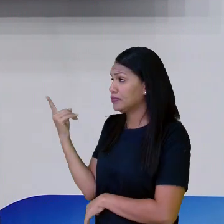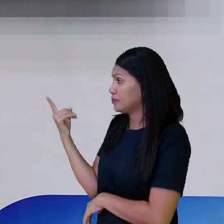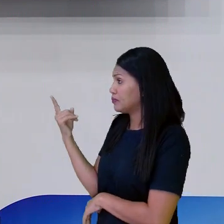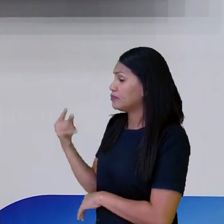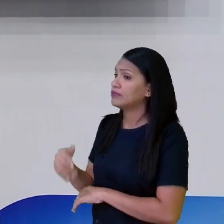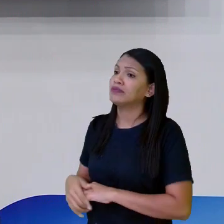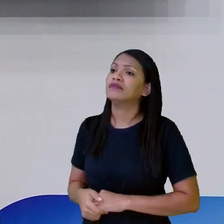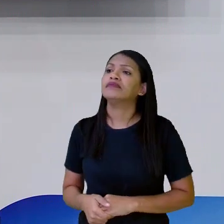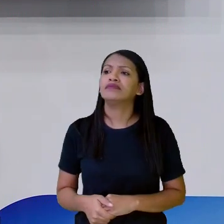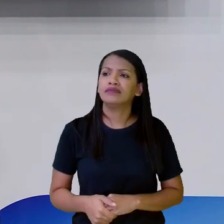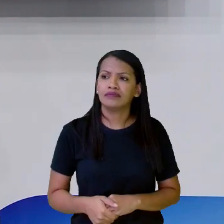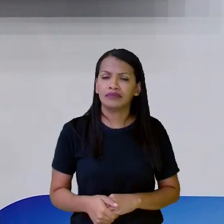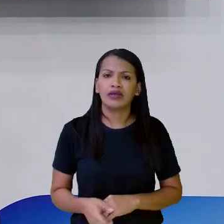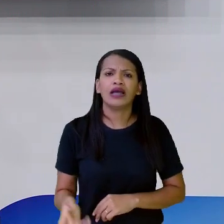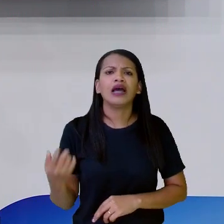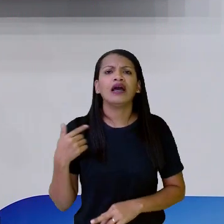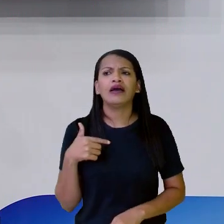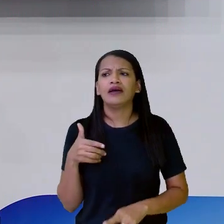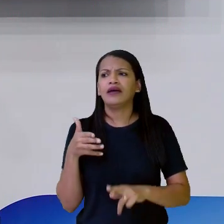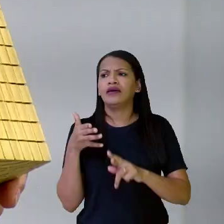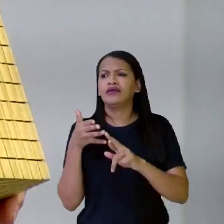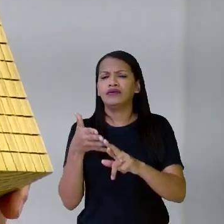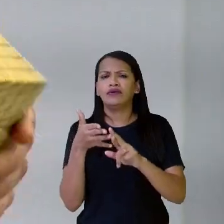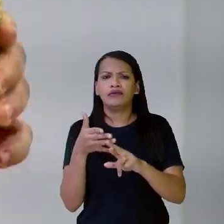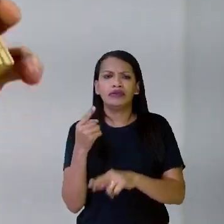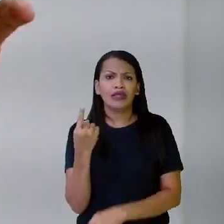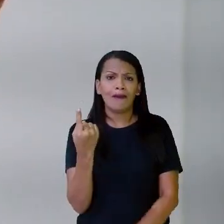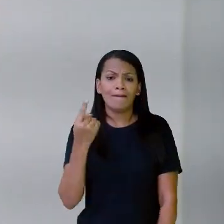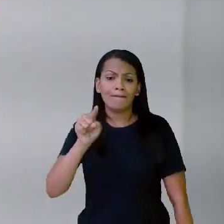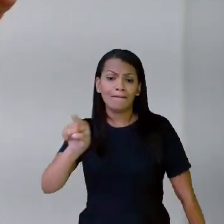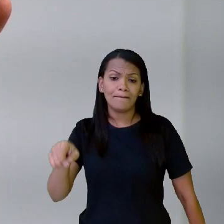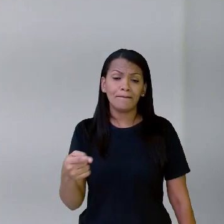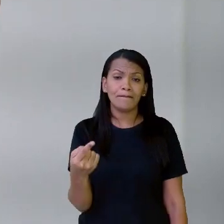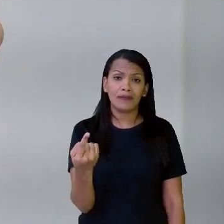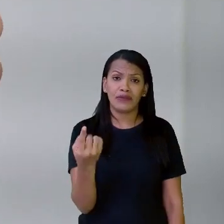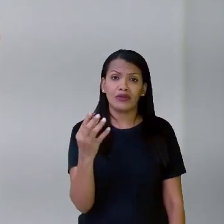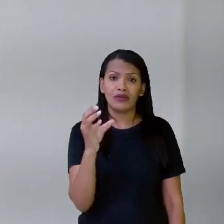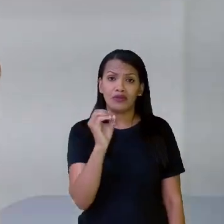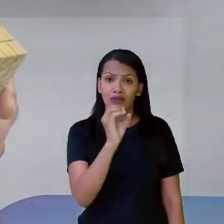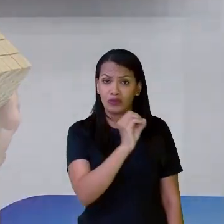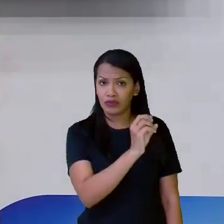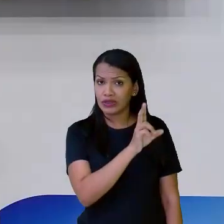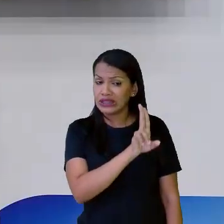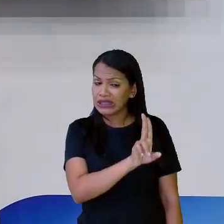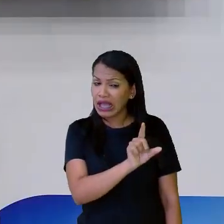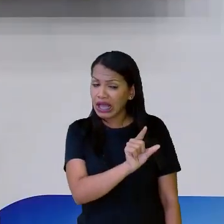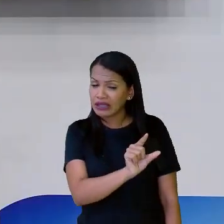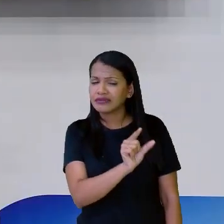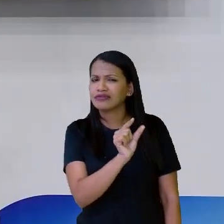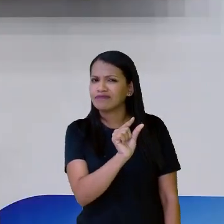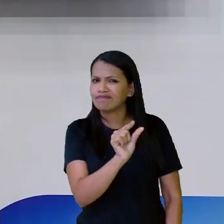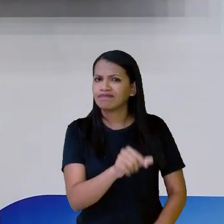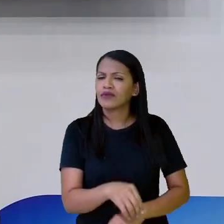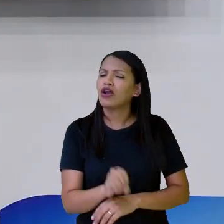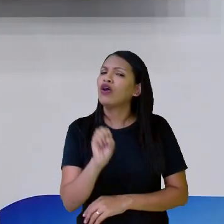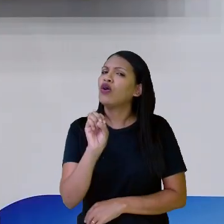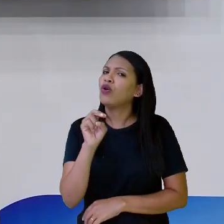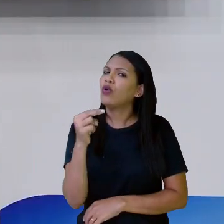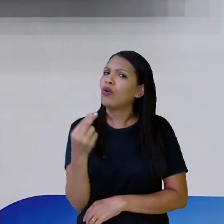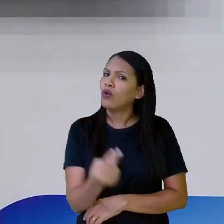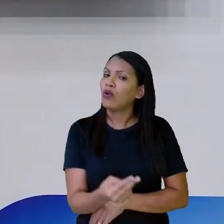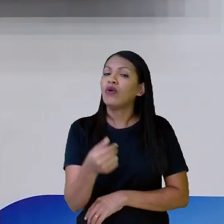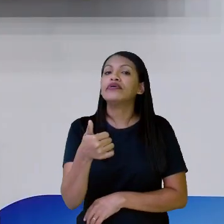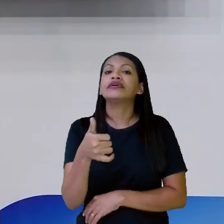cubão. Ele representa 1000 unidades, ou 10 centenas,